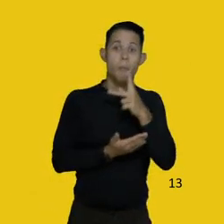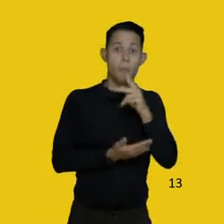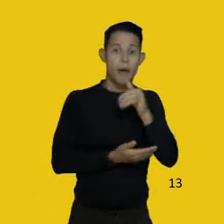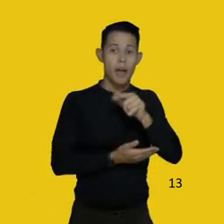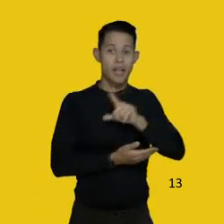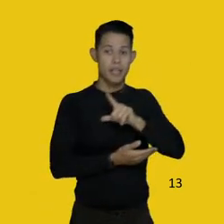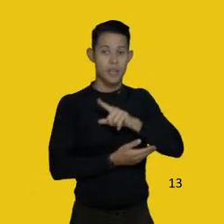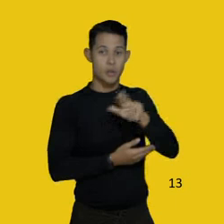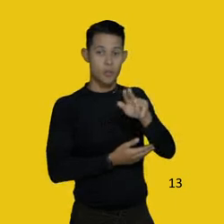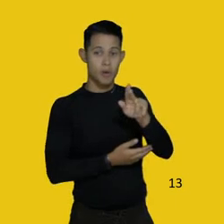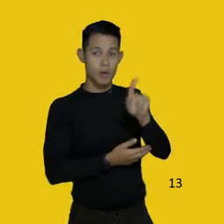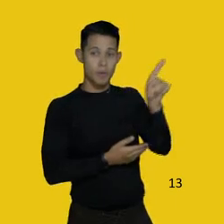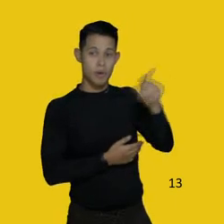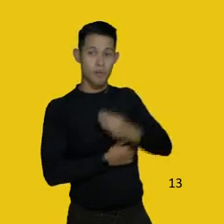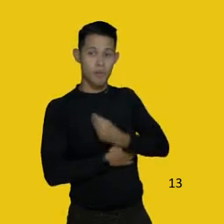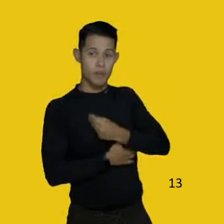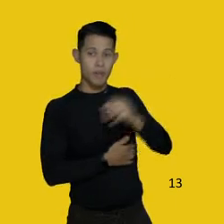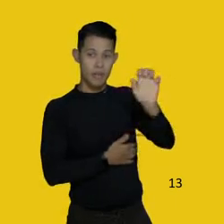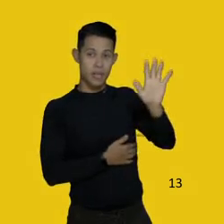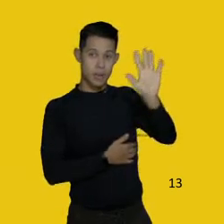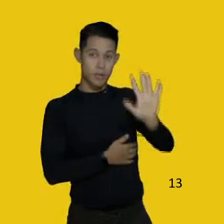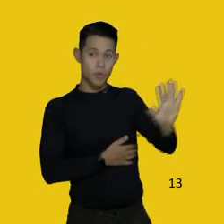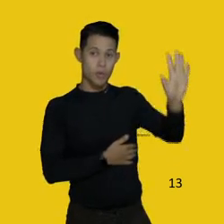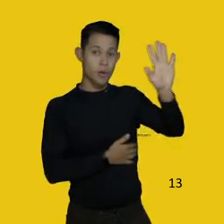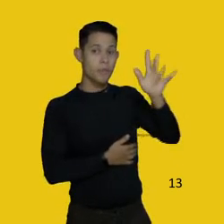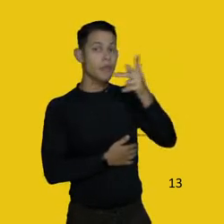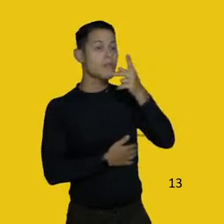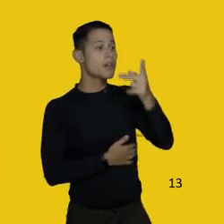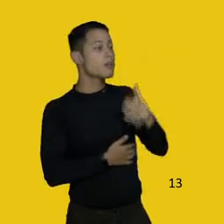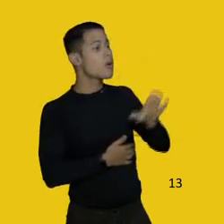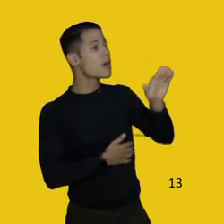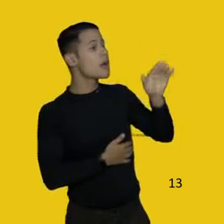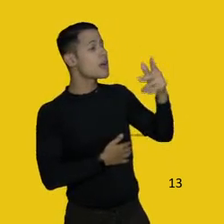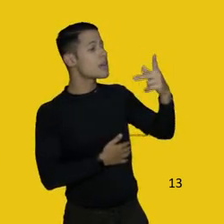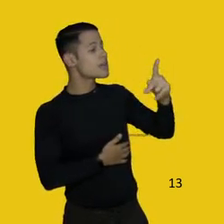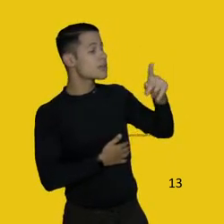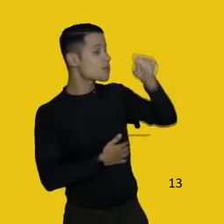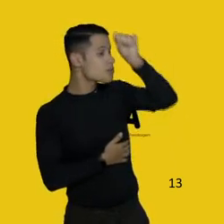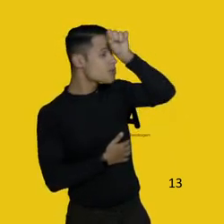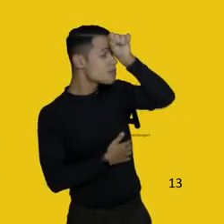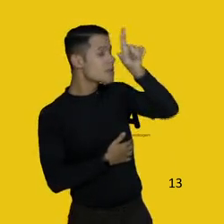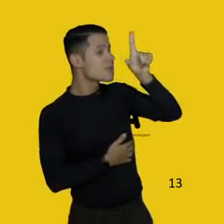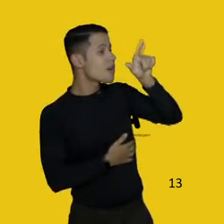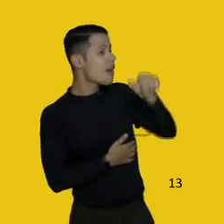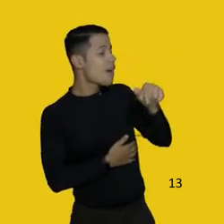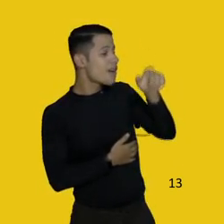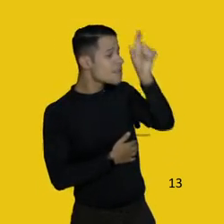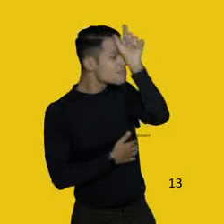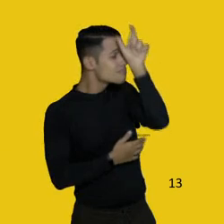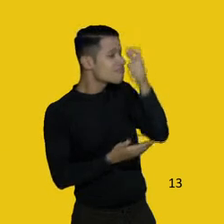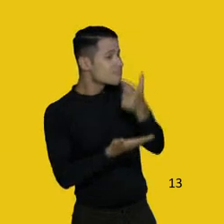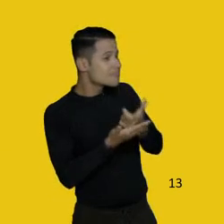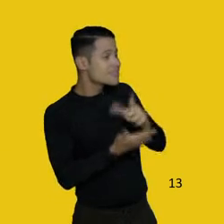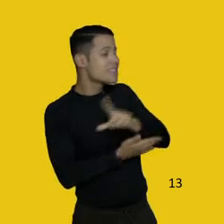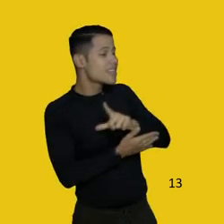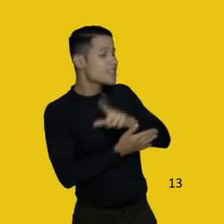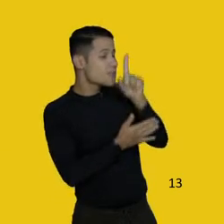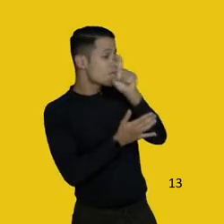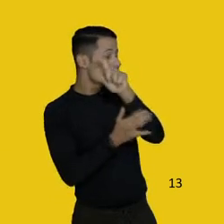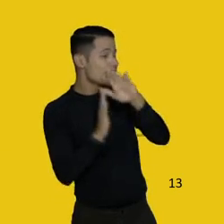e e falou pro irmão Olha nossa seu sobrinho é disléxico ele tem muita dificuldade na escola aí esse